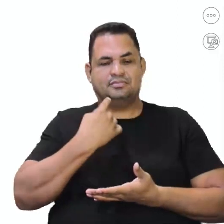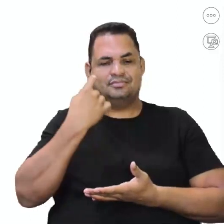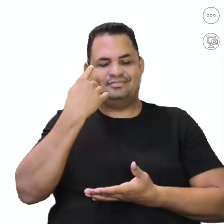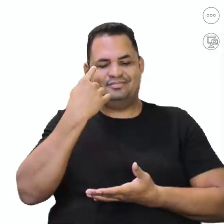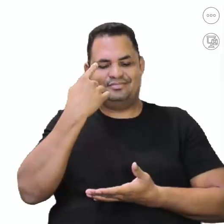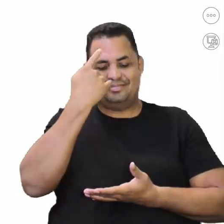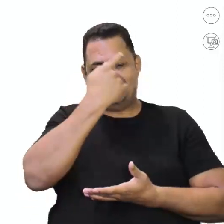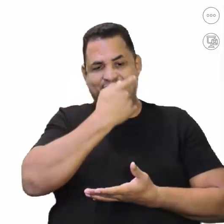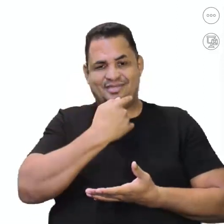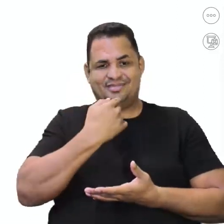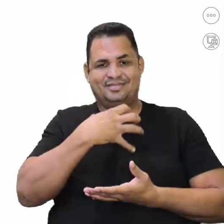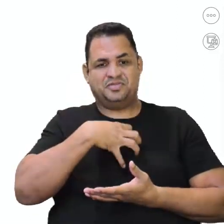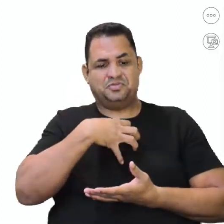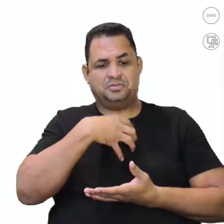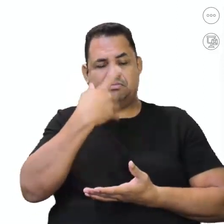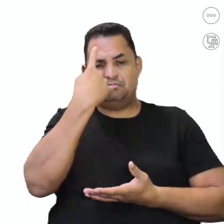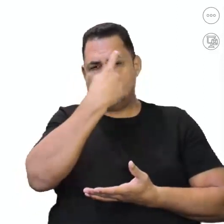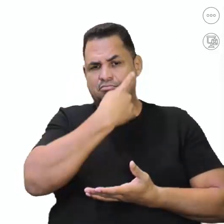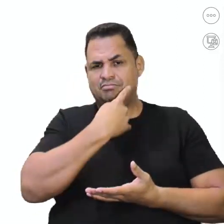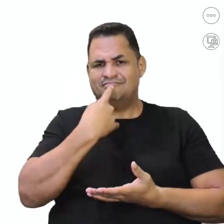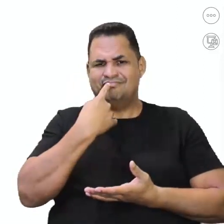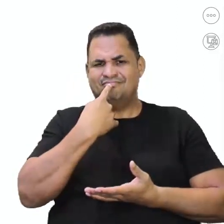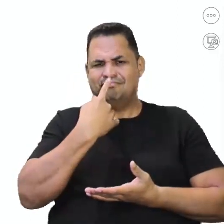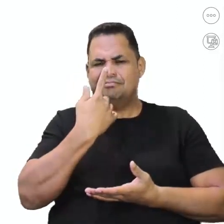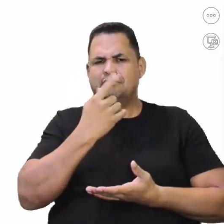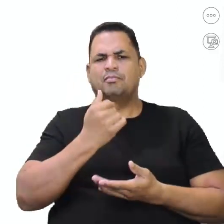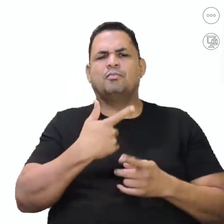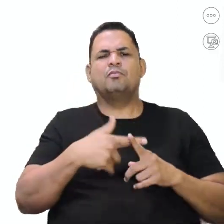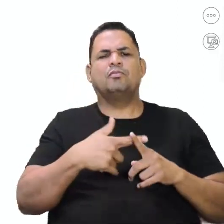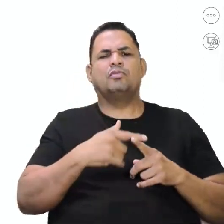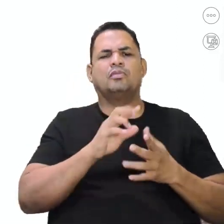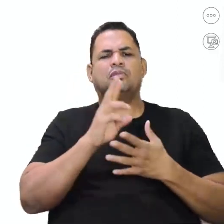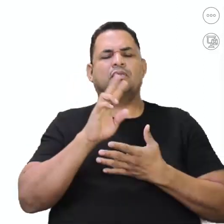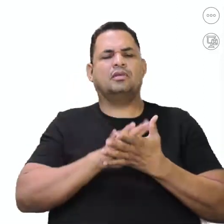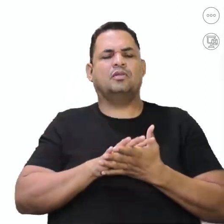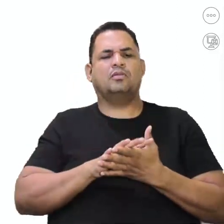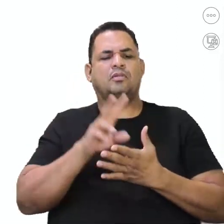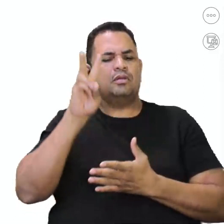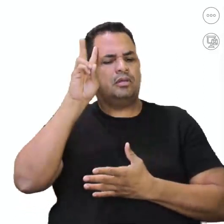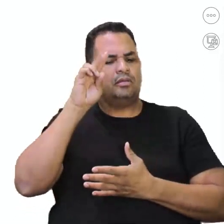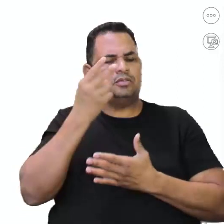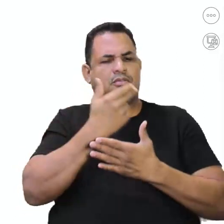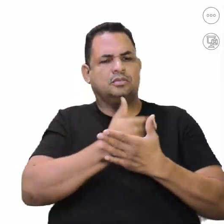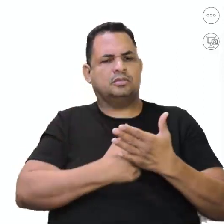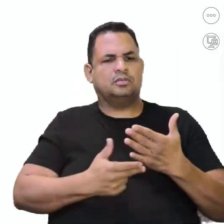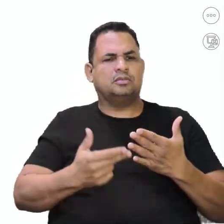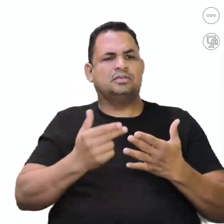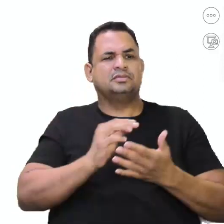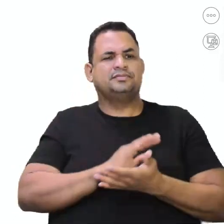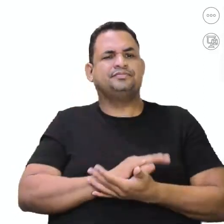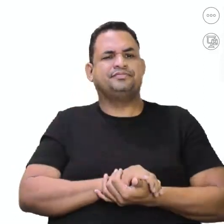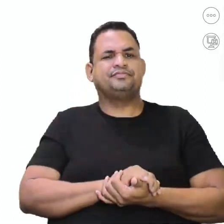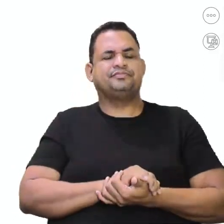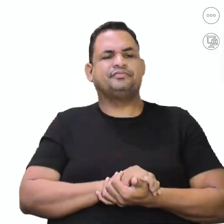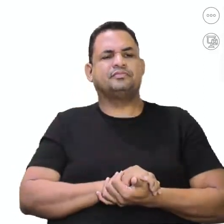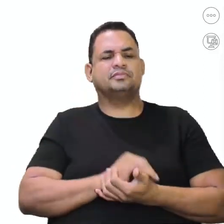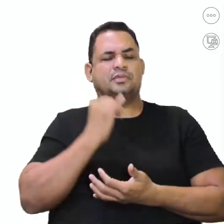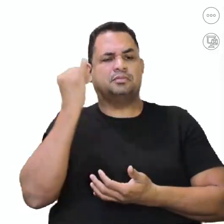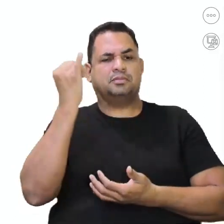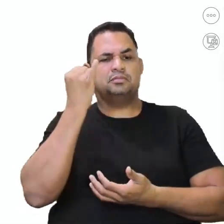da personagem. Então, a saber, eu já fico meio assim, porque numa história ilustrada, as feições das personagens são